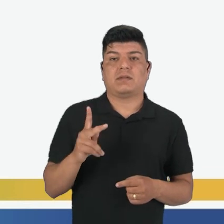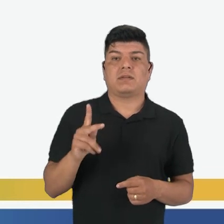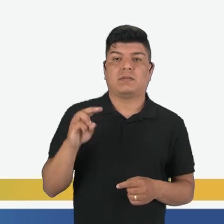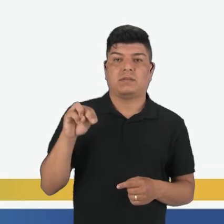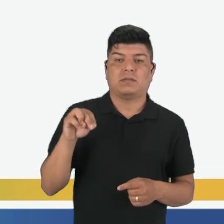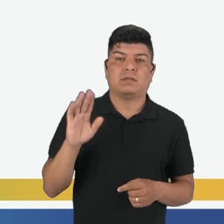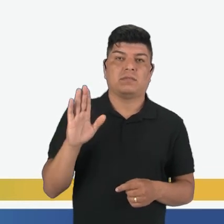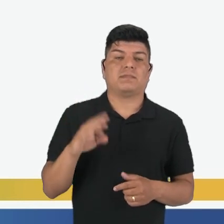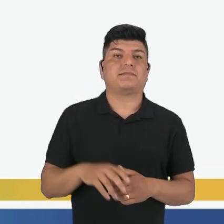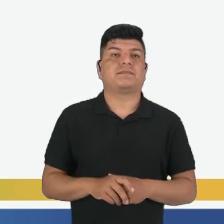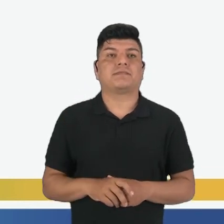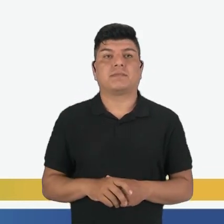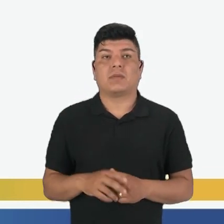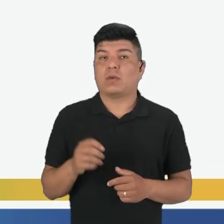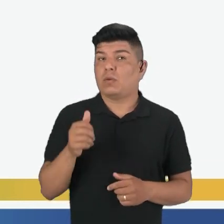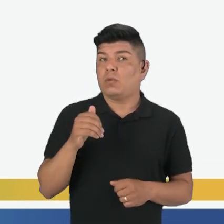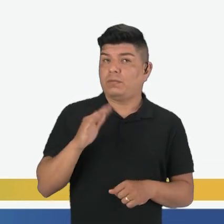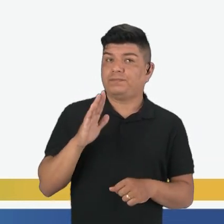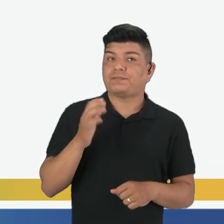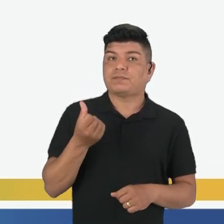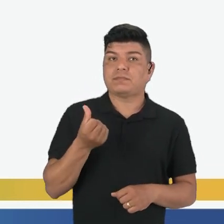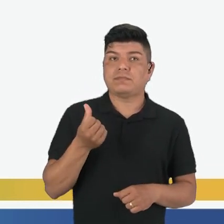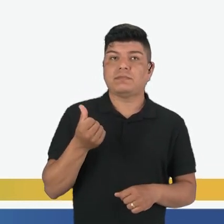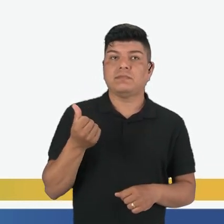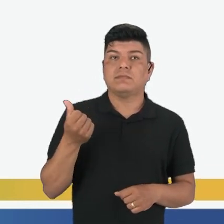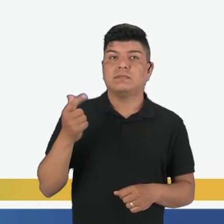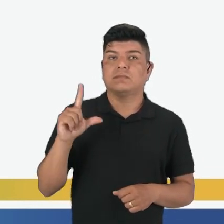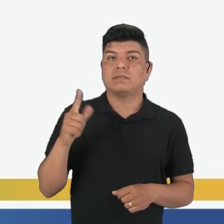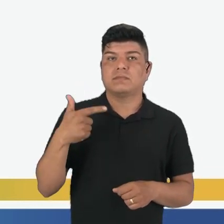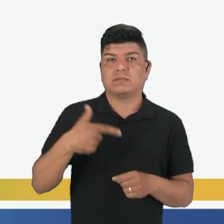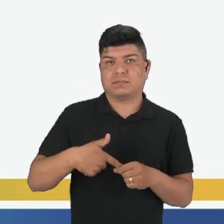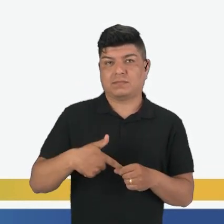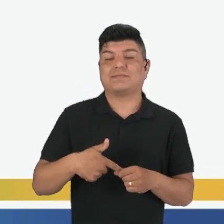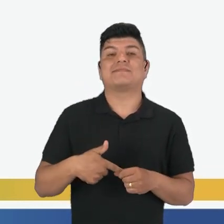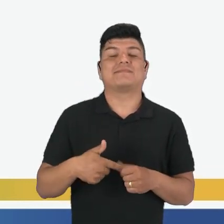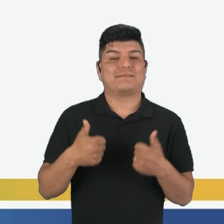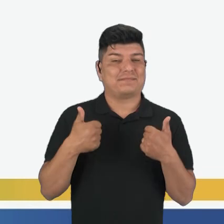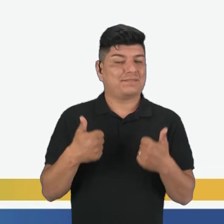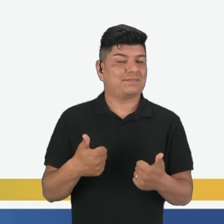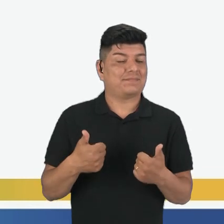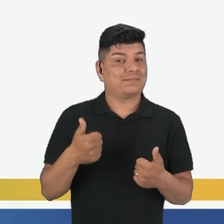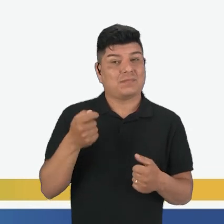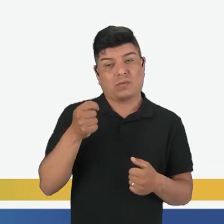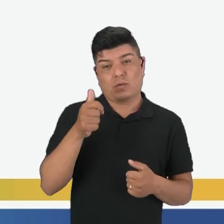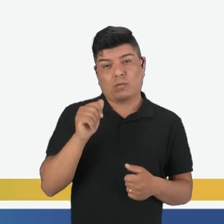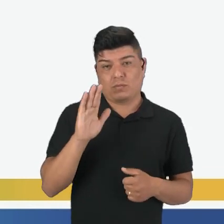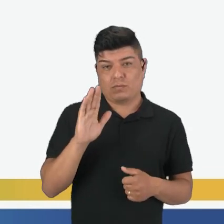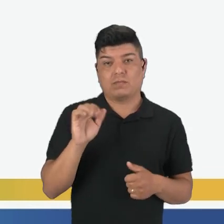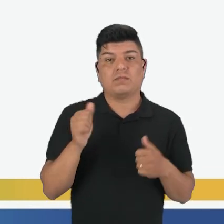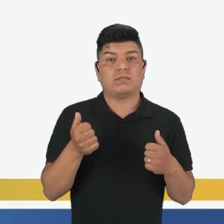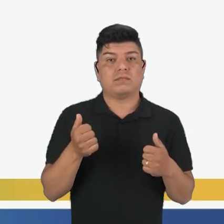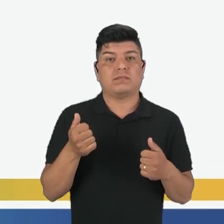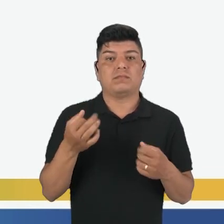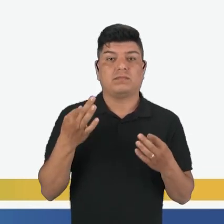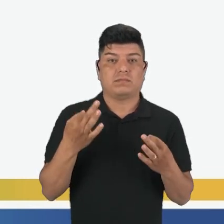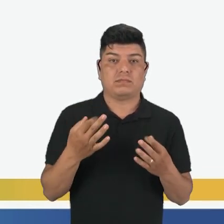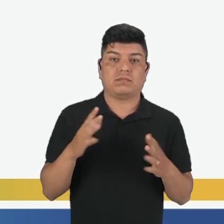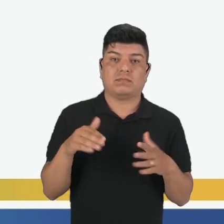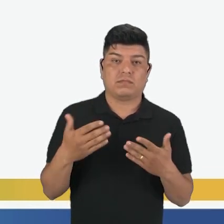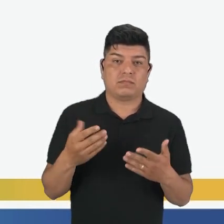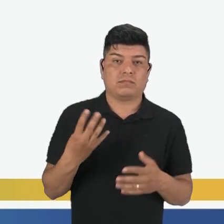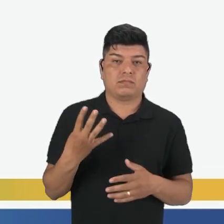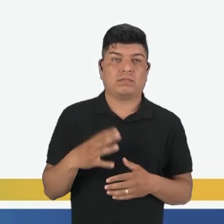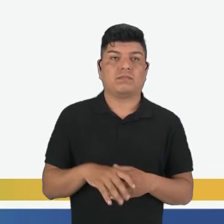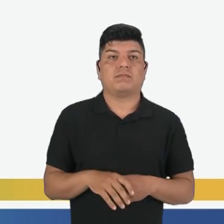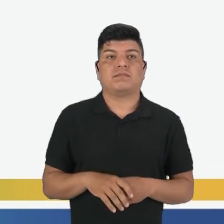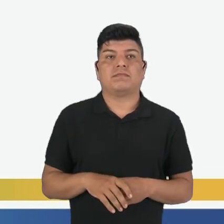a mais. Um pouco mais de 6 litros de gasolina, sim, um pouco mais, não se sabe exatamente quanto,